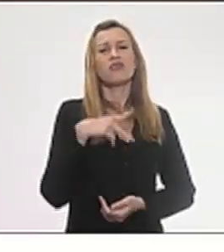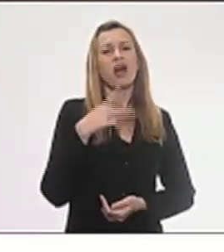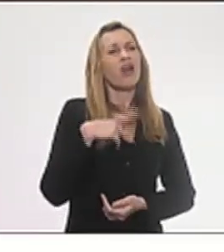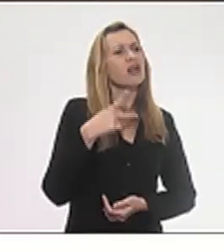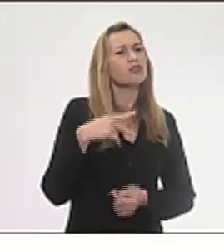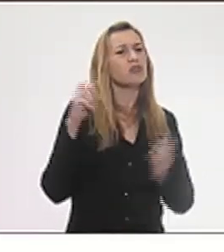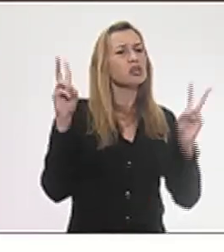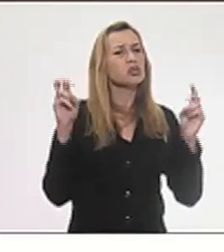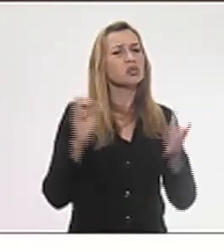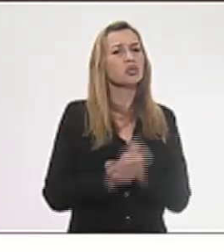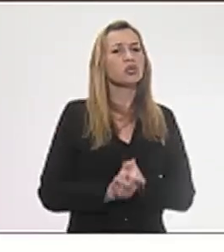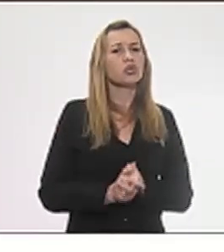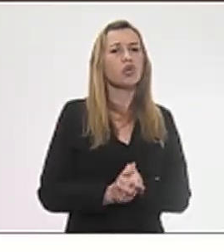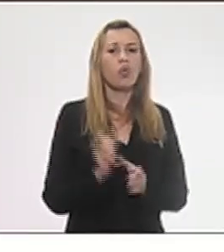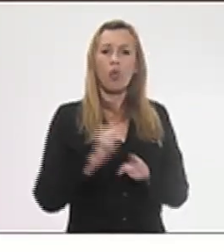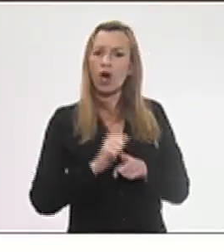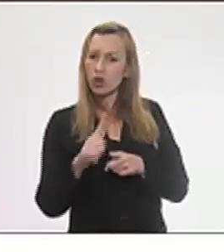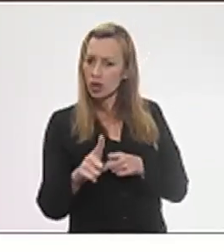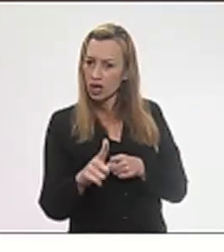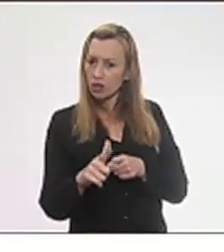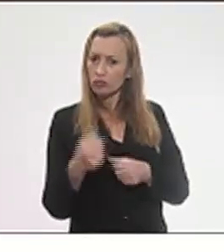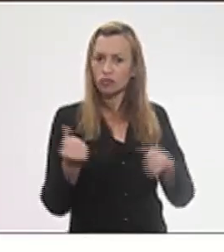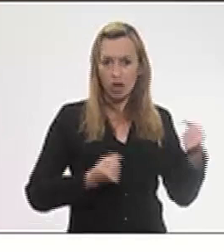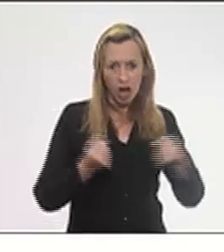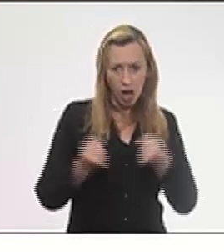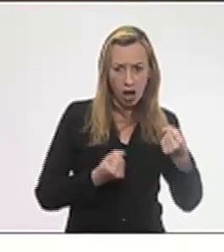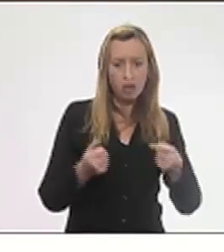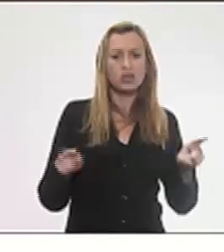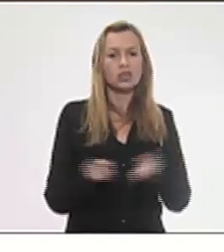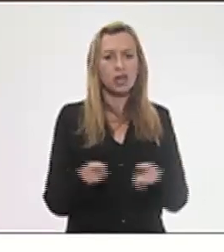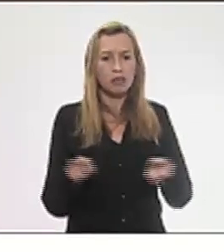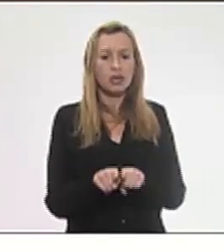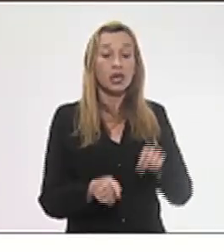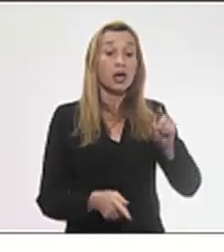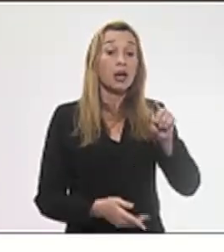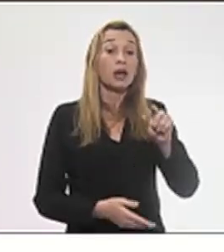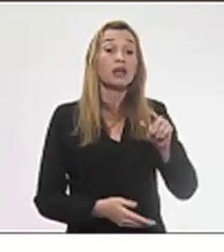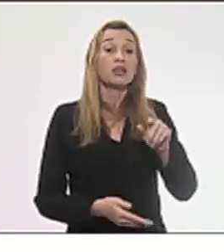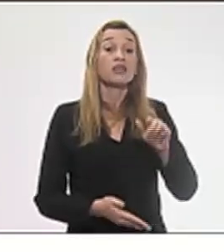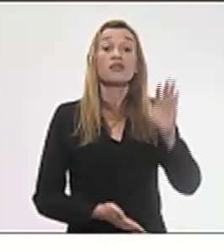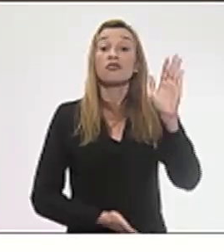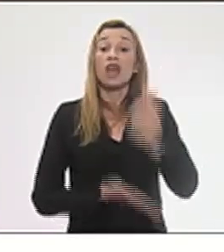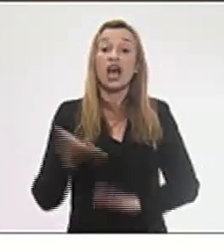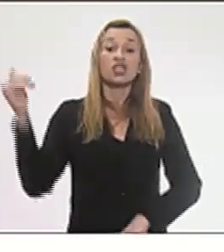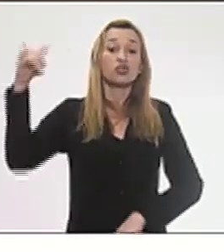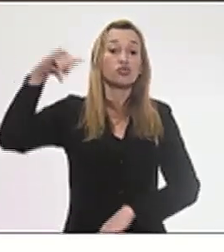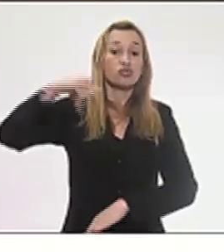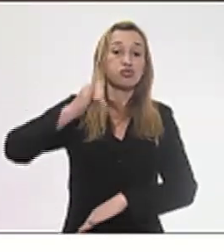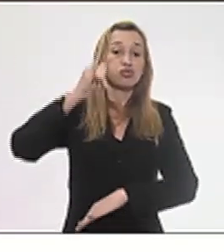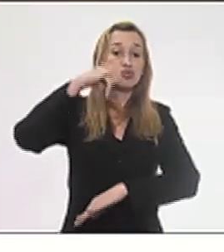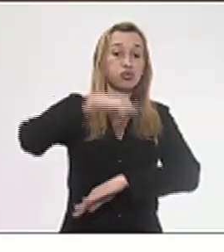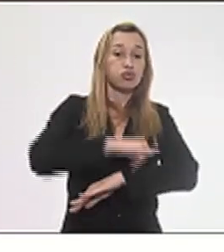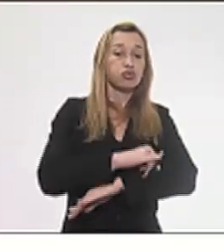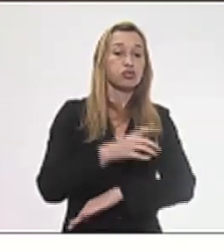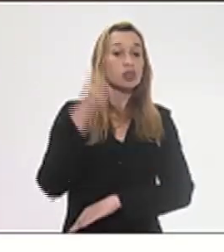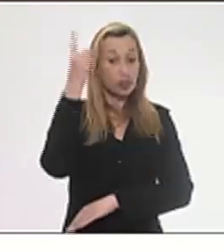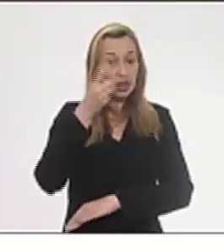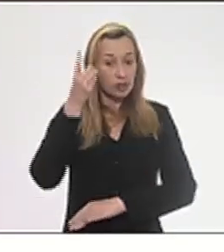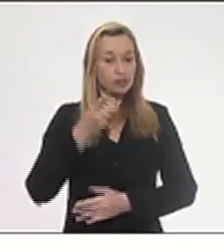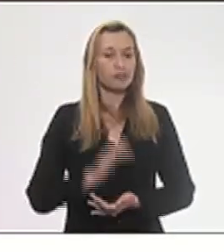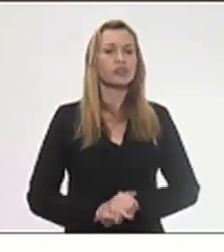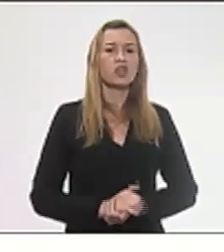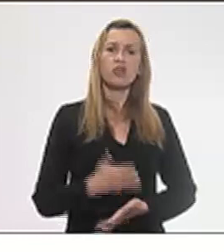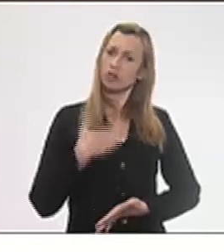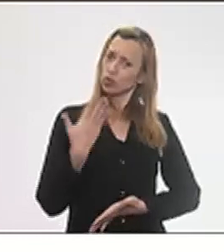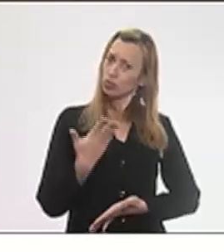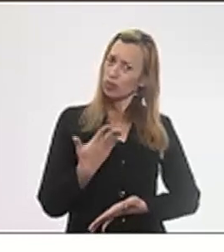sobre o aluguel dos carros e também passagens aéreas dos parlamentares. E